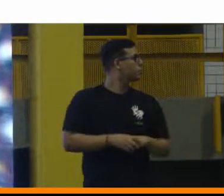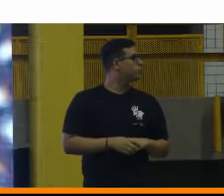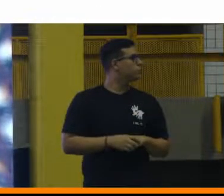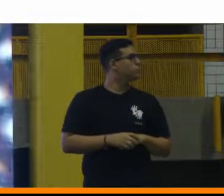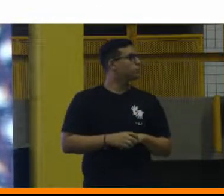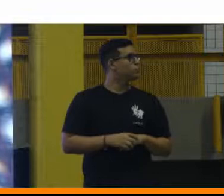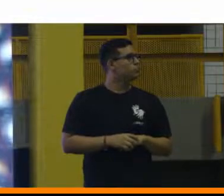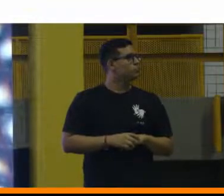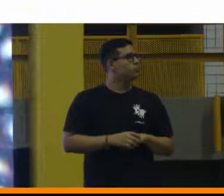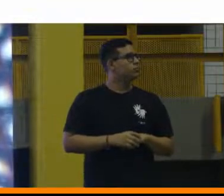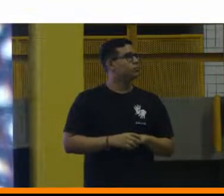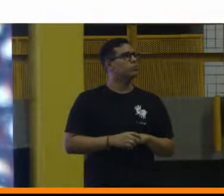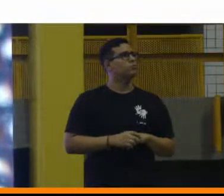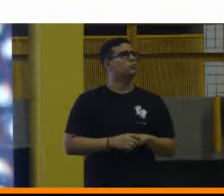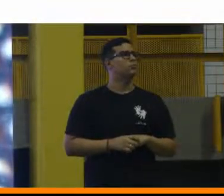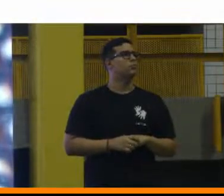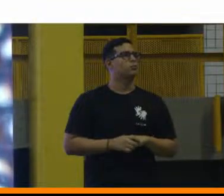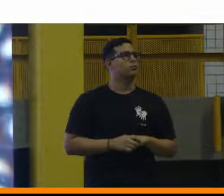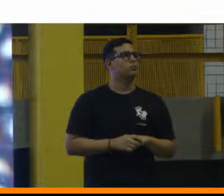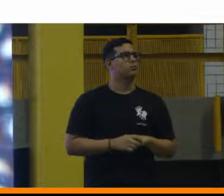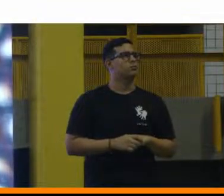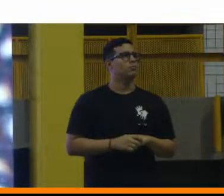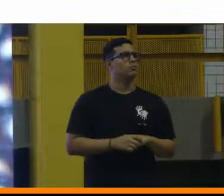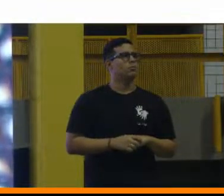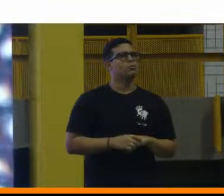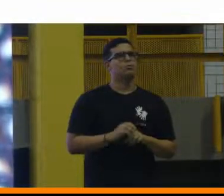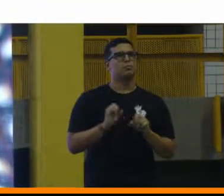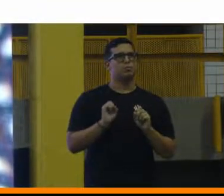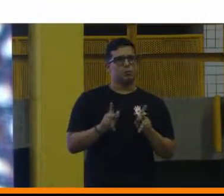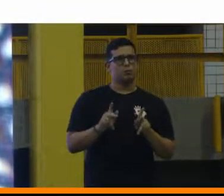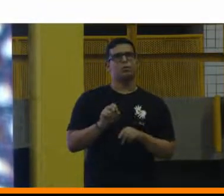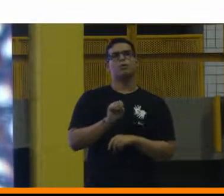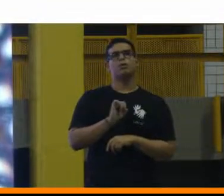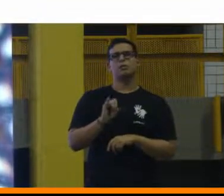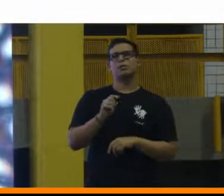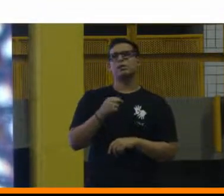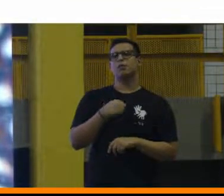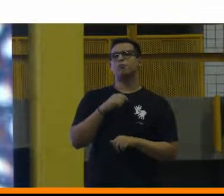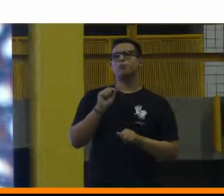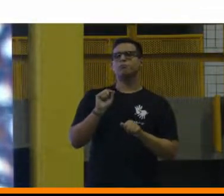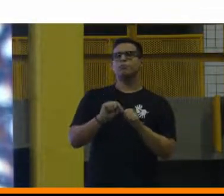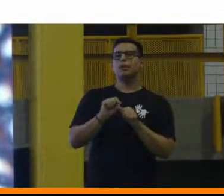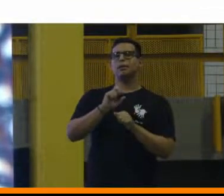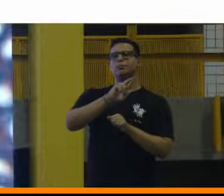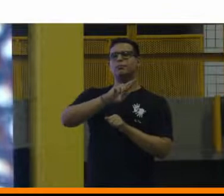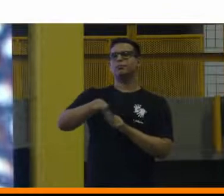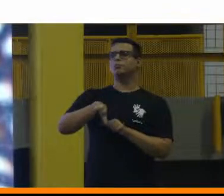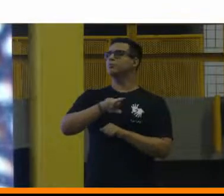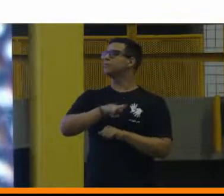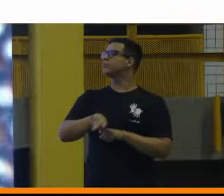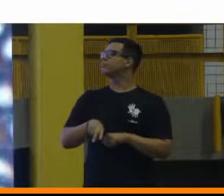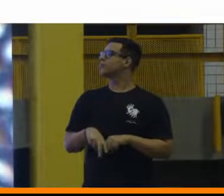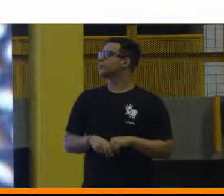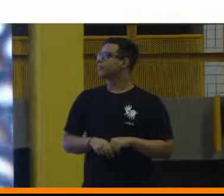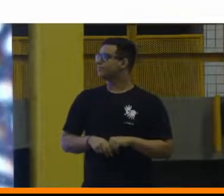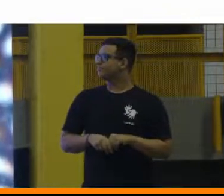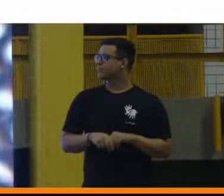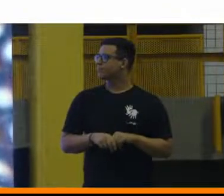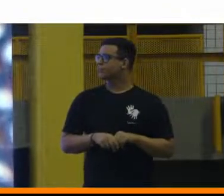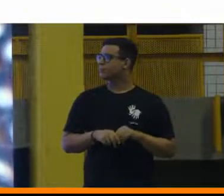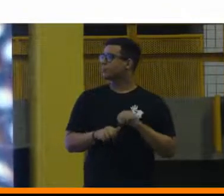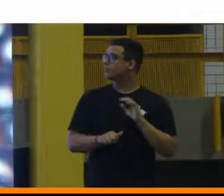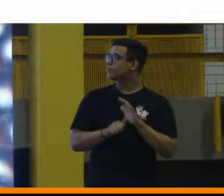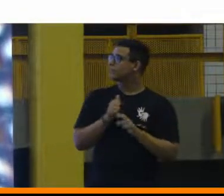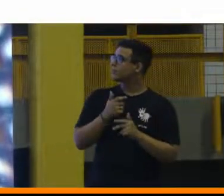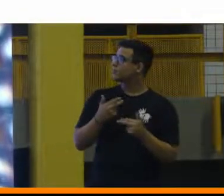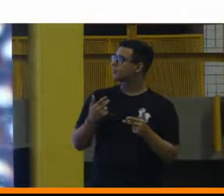Tá bom. E se eu fizesse diferente? Calma. Primeira coisa,